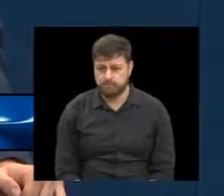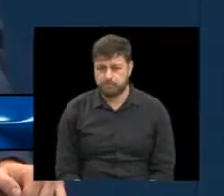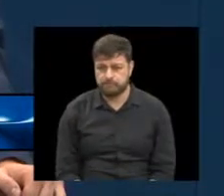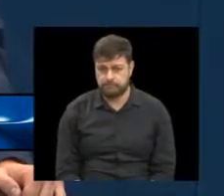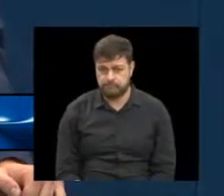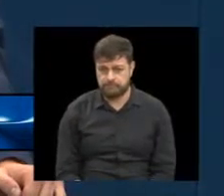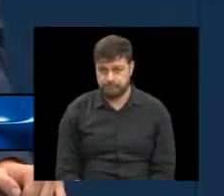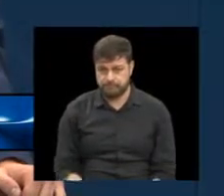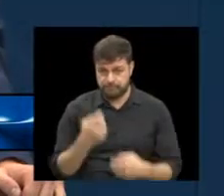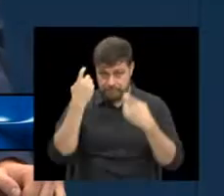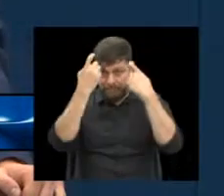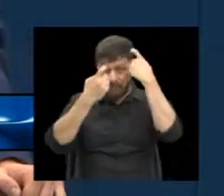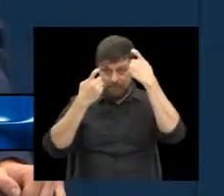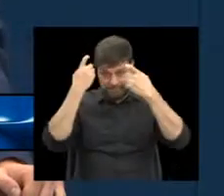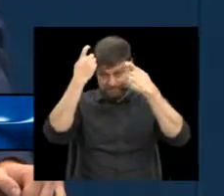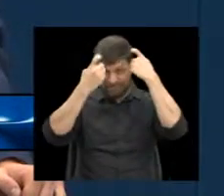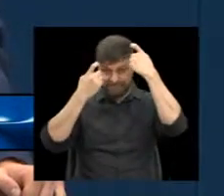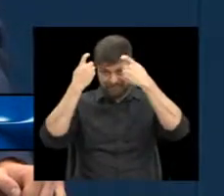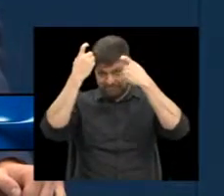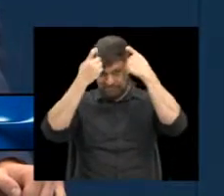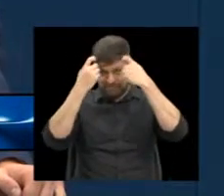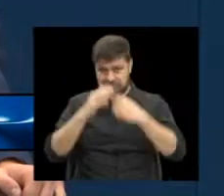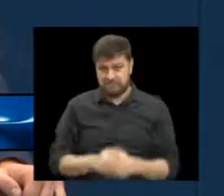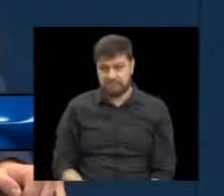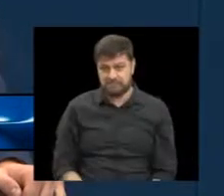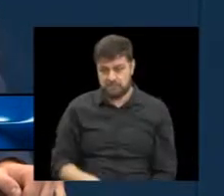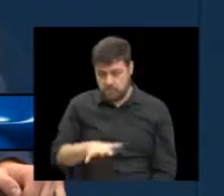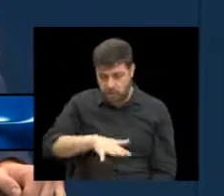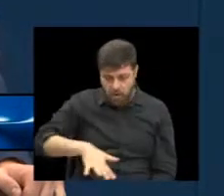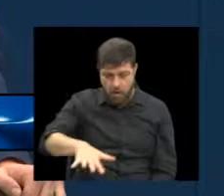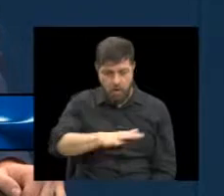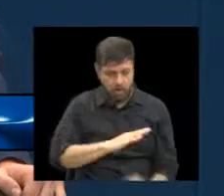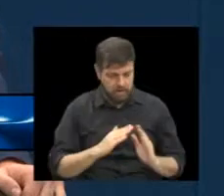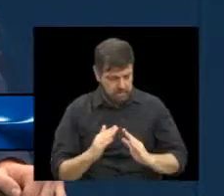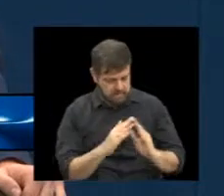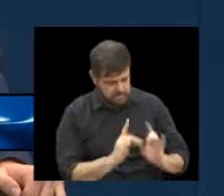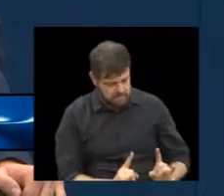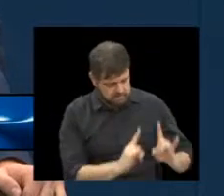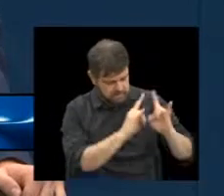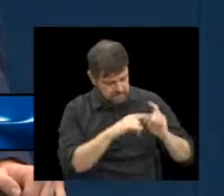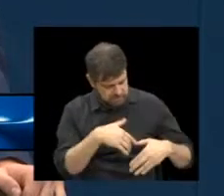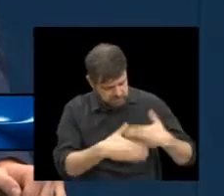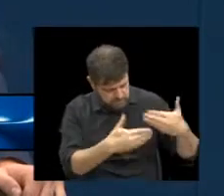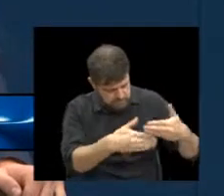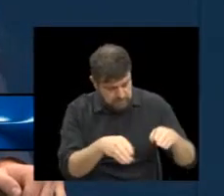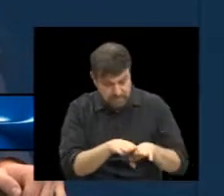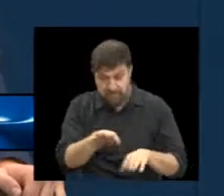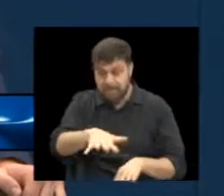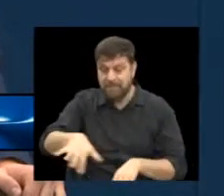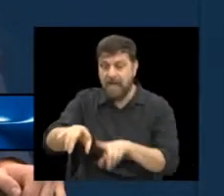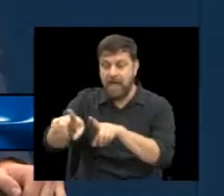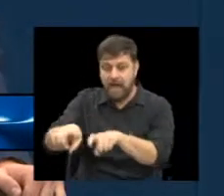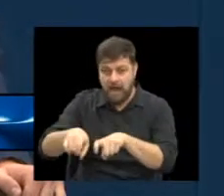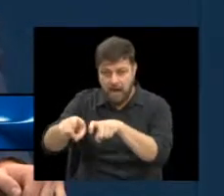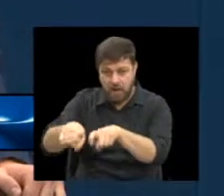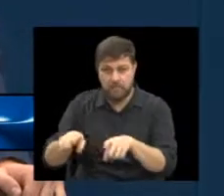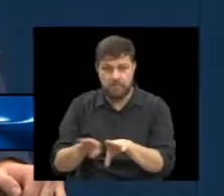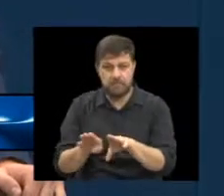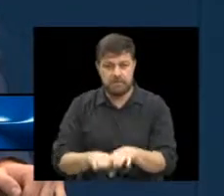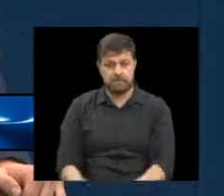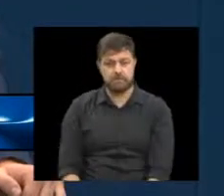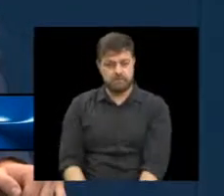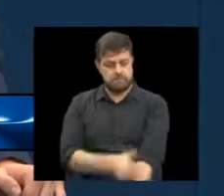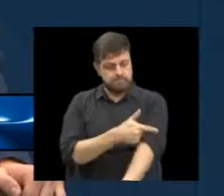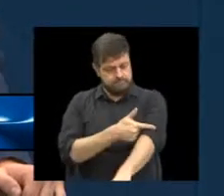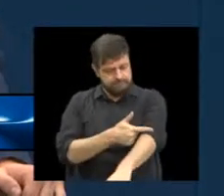preocupação com o desenvolvimento tanto urbano quanto rural, com respeito adequado